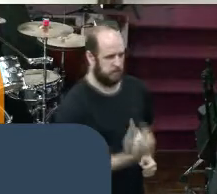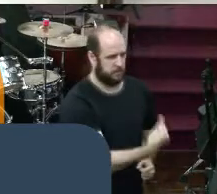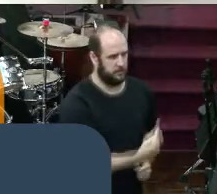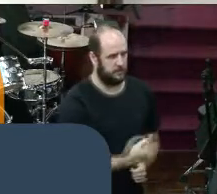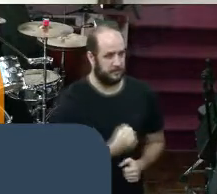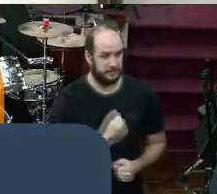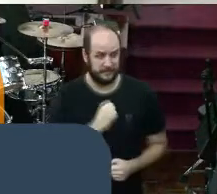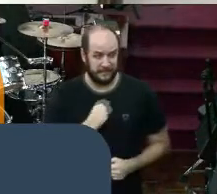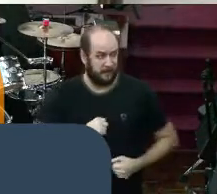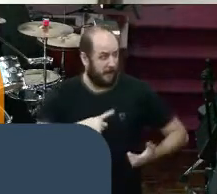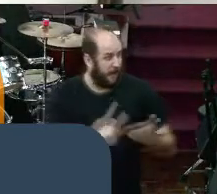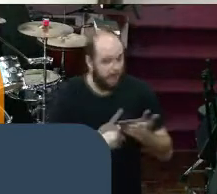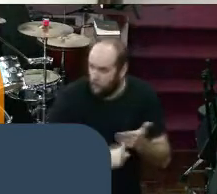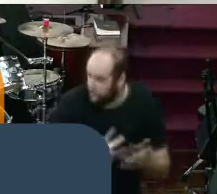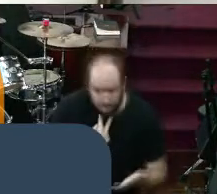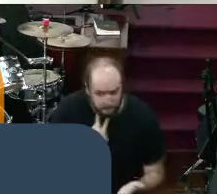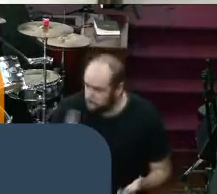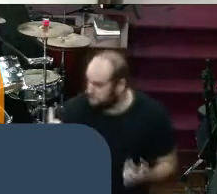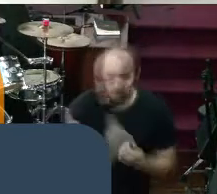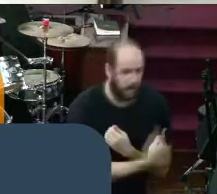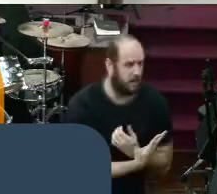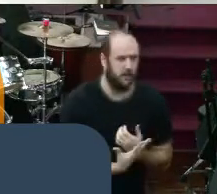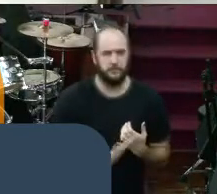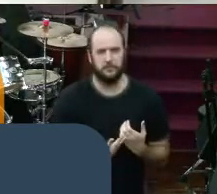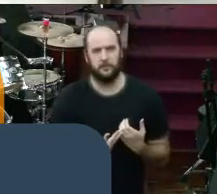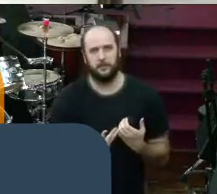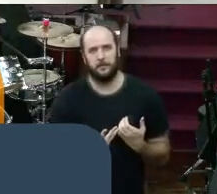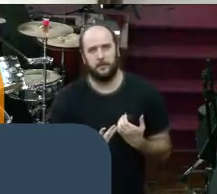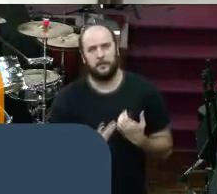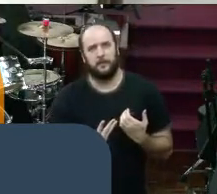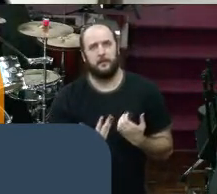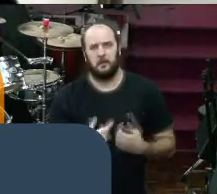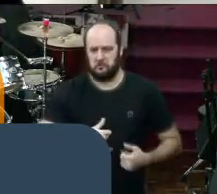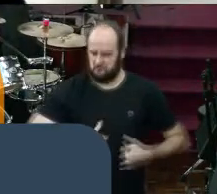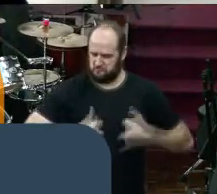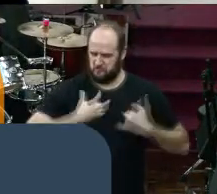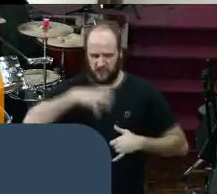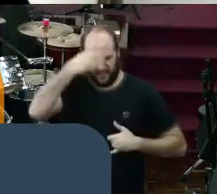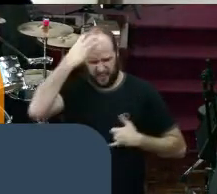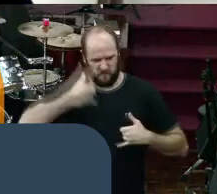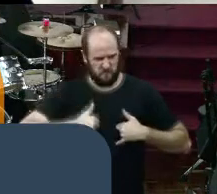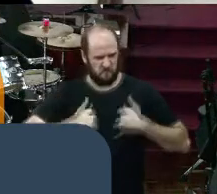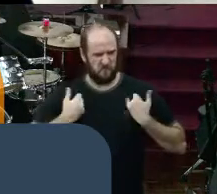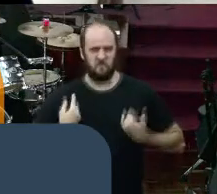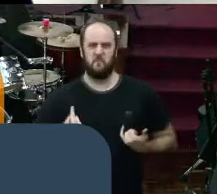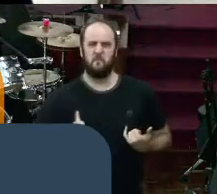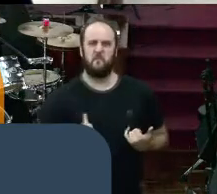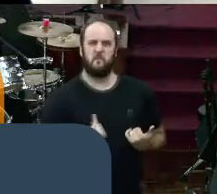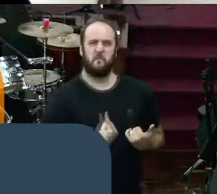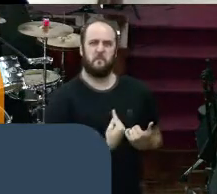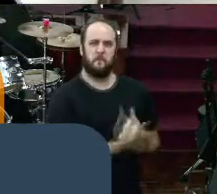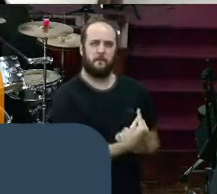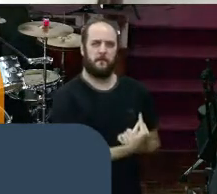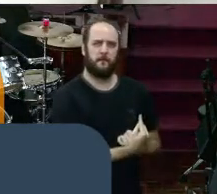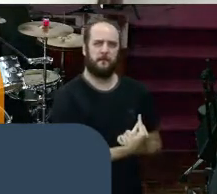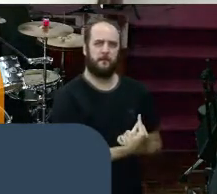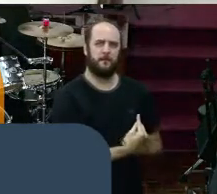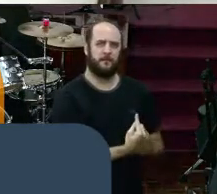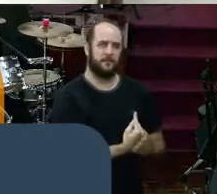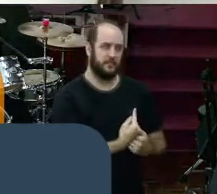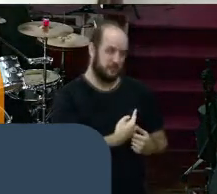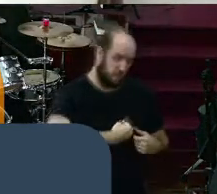quis ouvir aqueles sacerdotes. E ainda Deus foi misericordioso com Uzias. Ele colocou na testa um sinal de